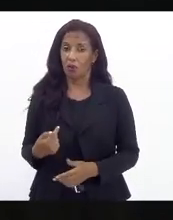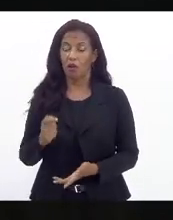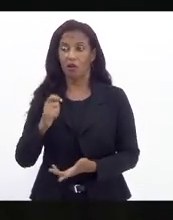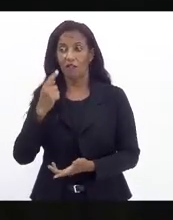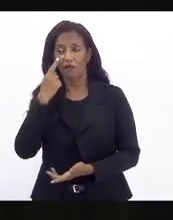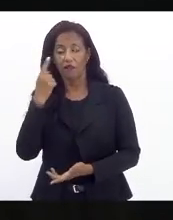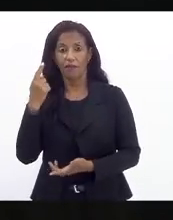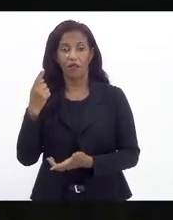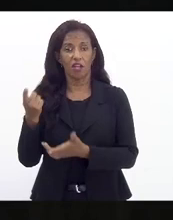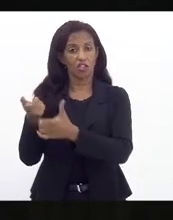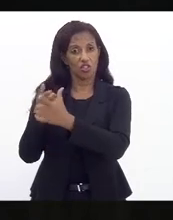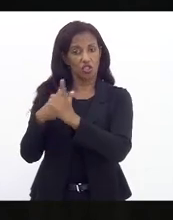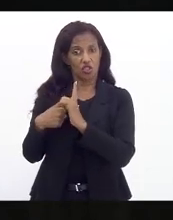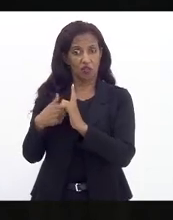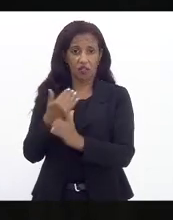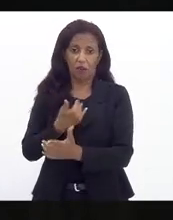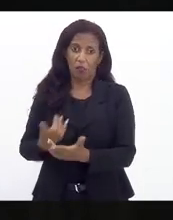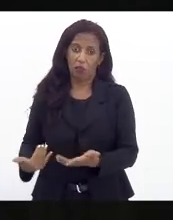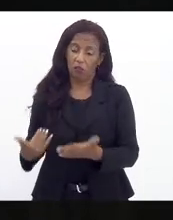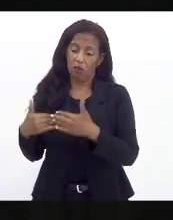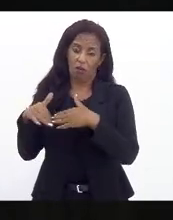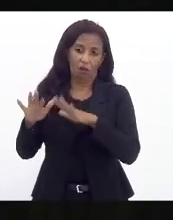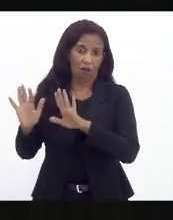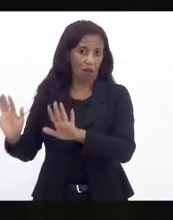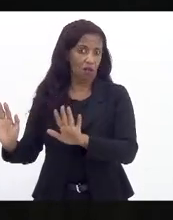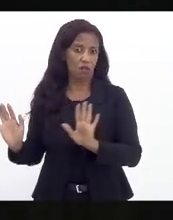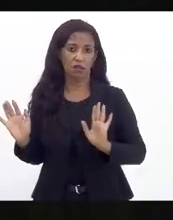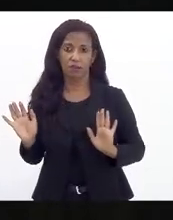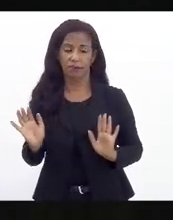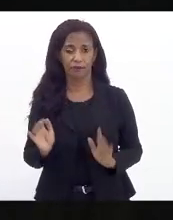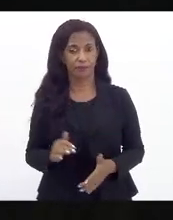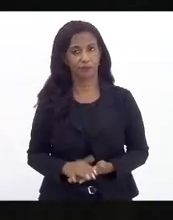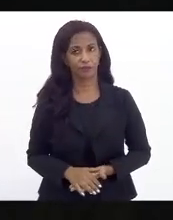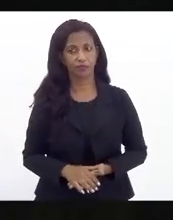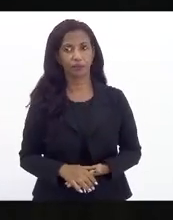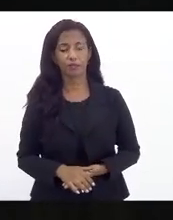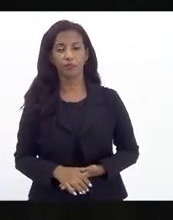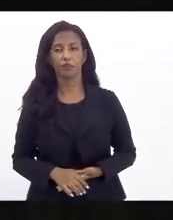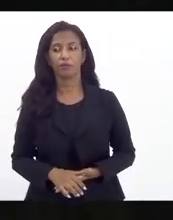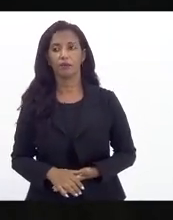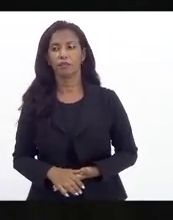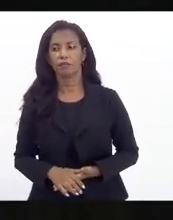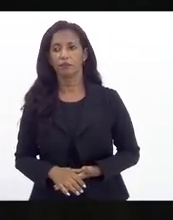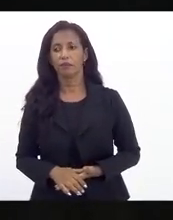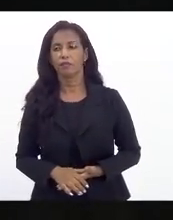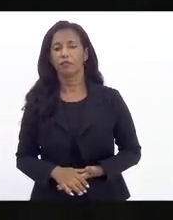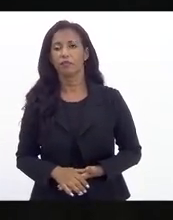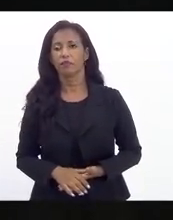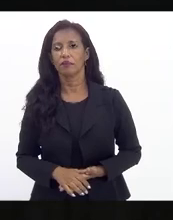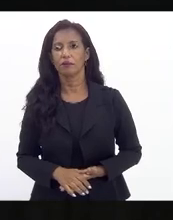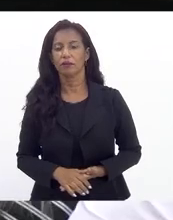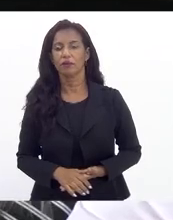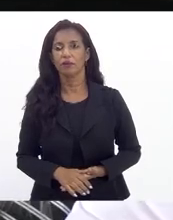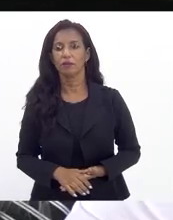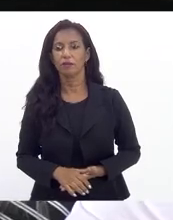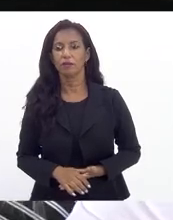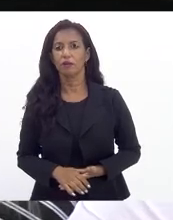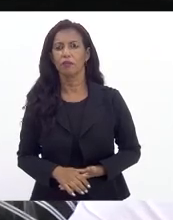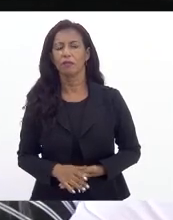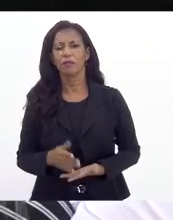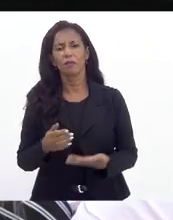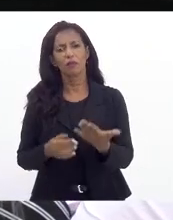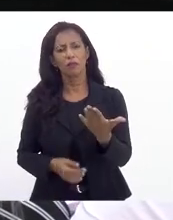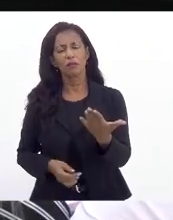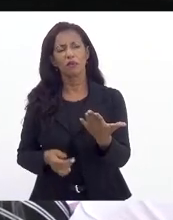pública aí não tem como vamos de antecipação de ódio é o que eu estou falando também ok deputado Amar vossa